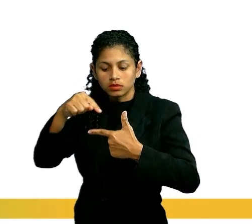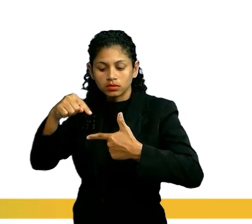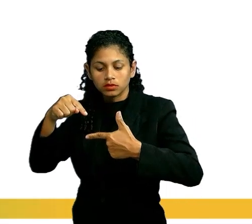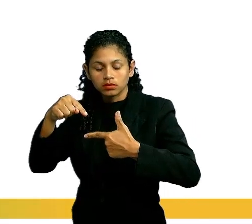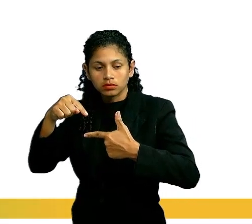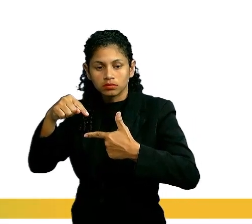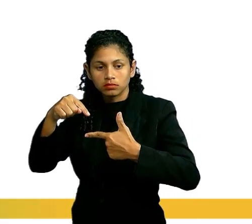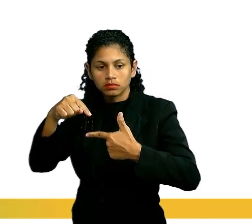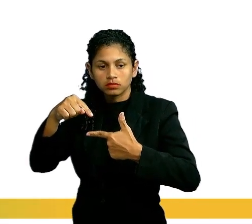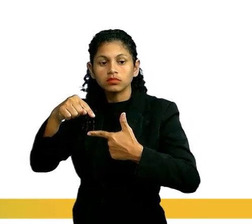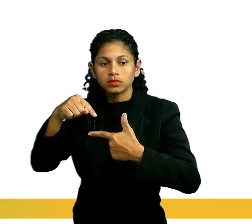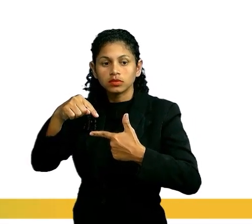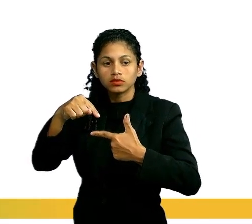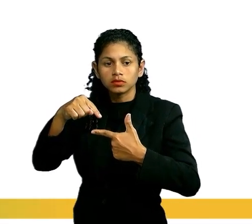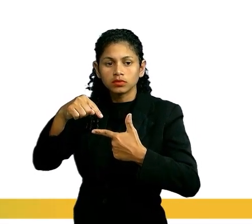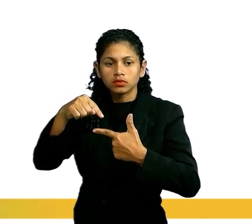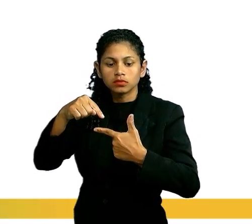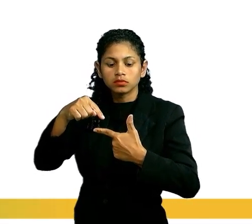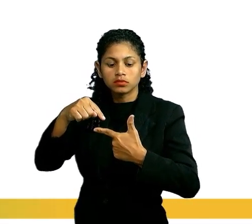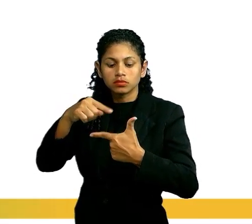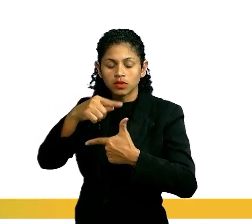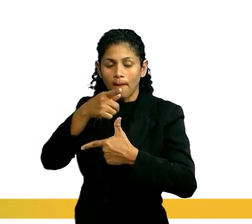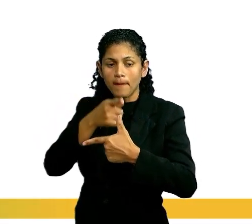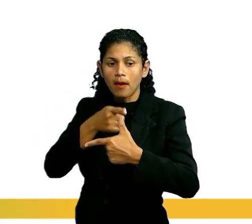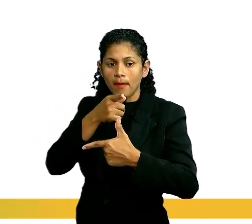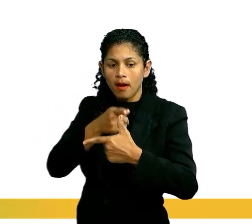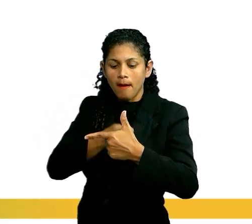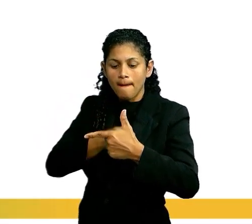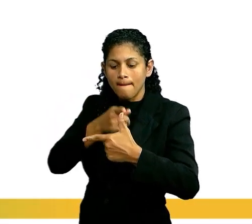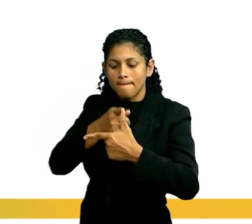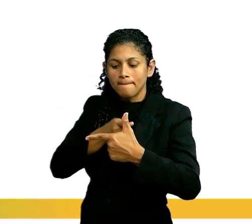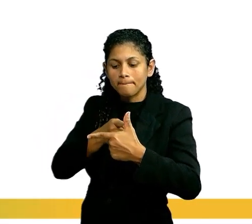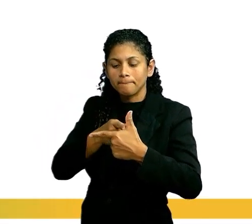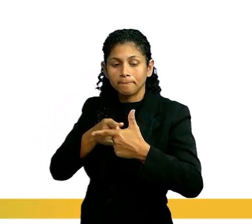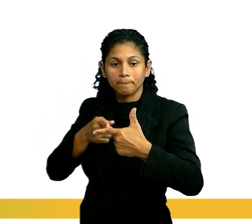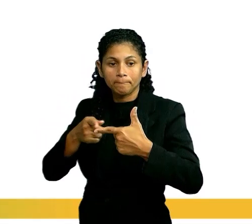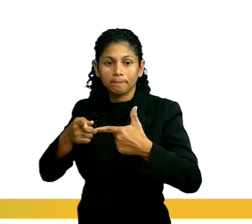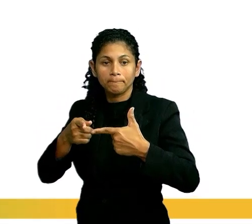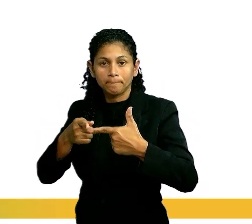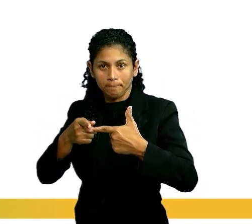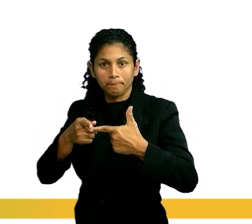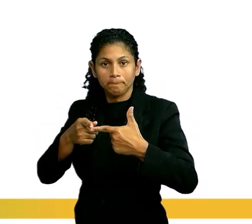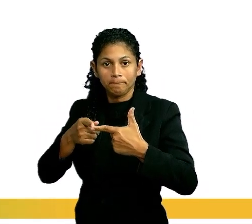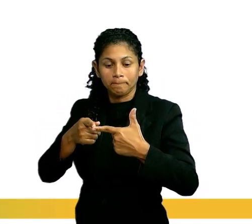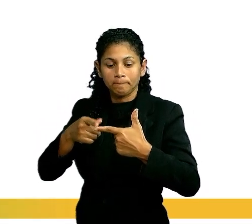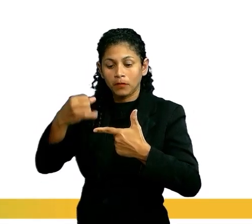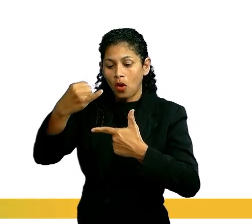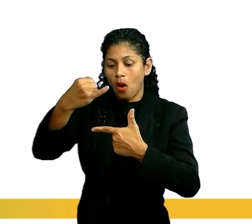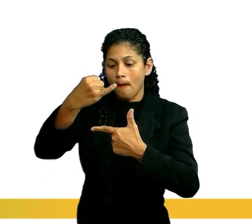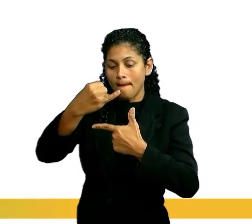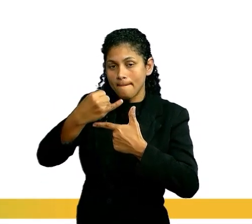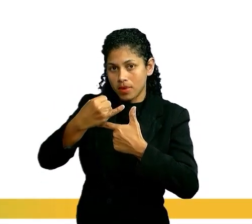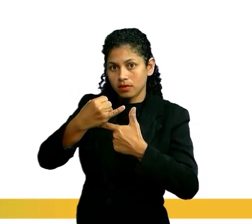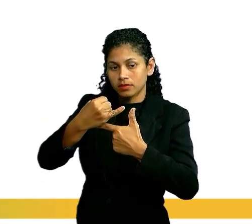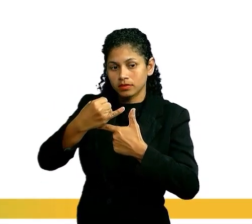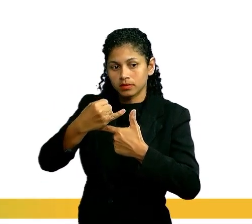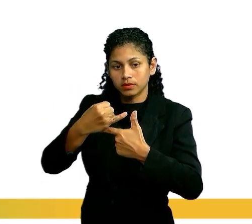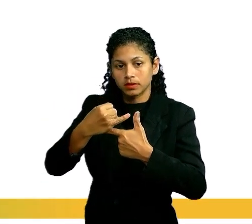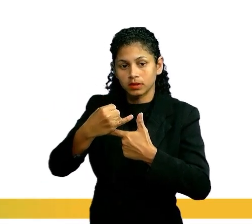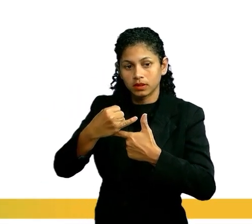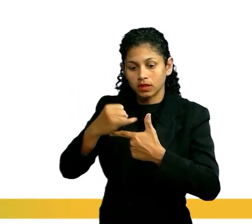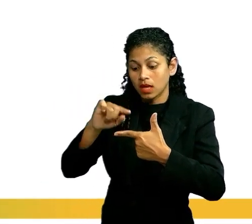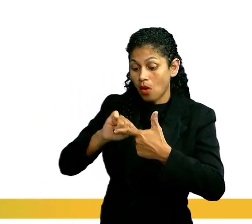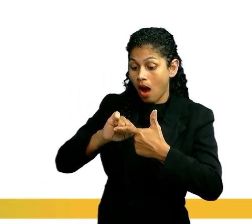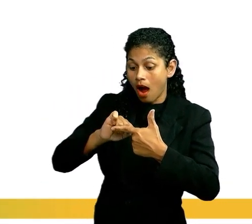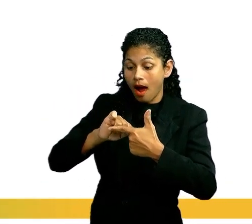da hipotenusa. Mas, professor, como é que eu vou saber qual é a hipotenusa? É o lado oposto ao ângulo de 90 graus. Então vai